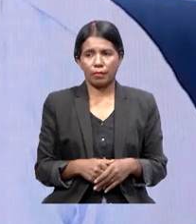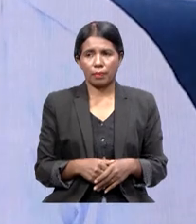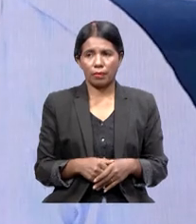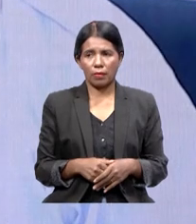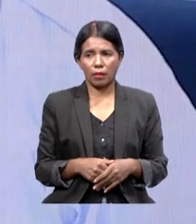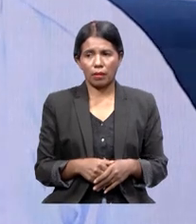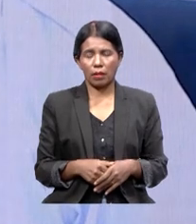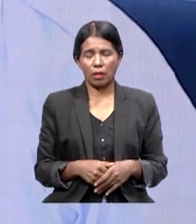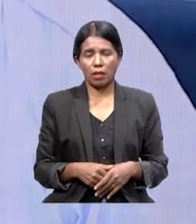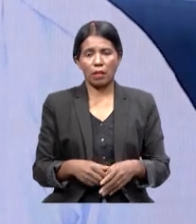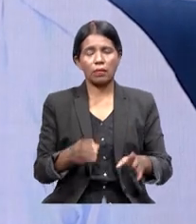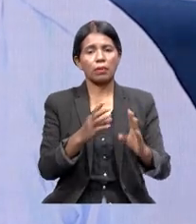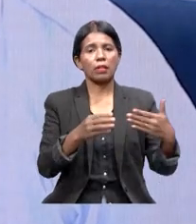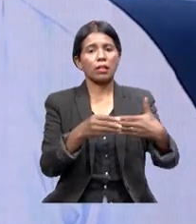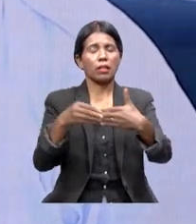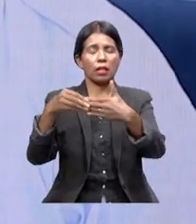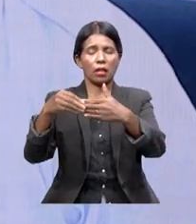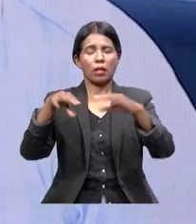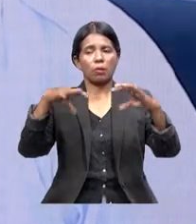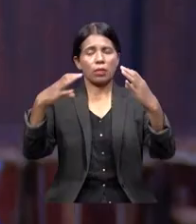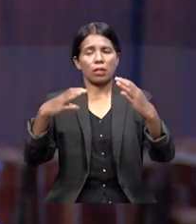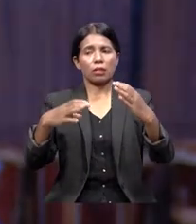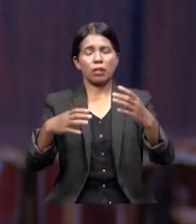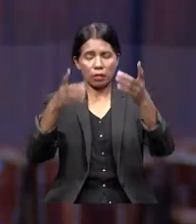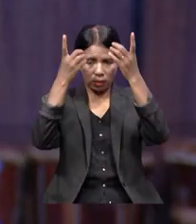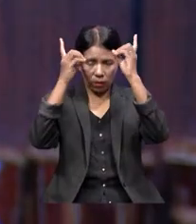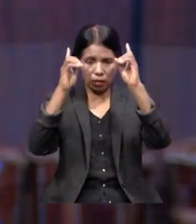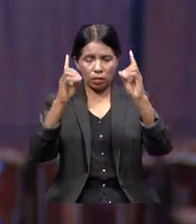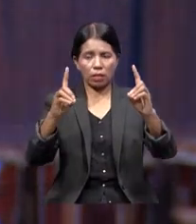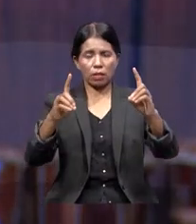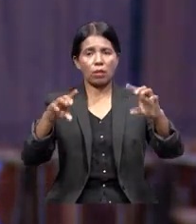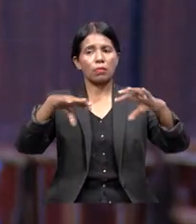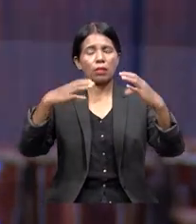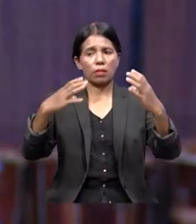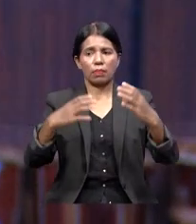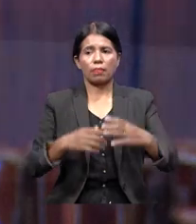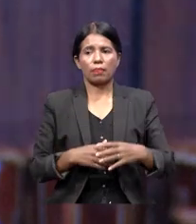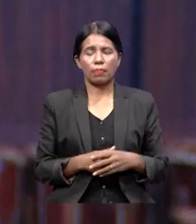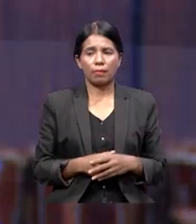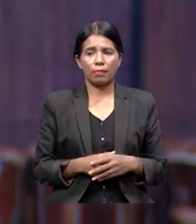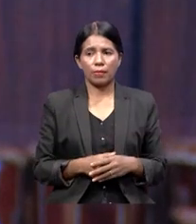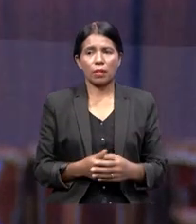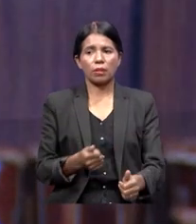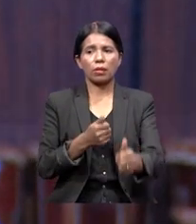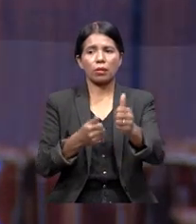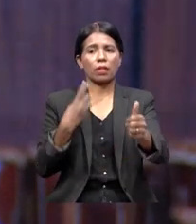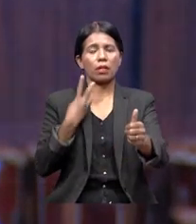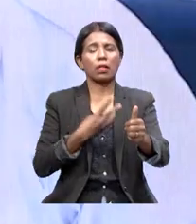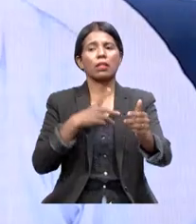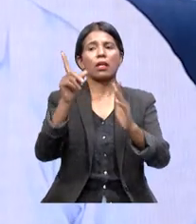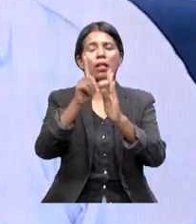atu forma comissão define composição da comissão. Tuir interpretação de lei